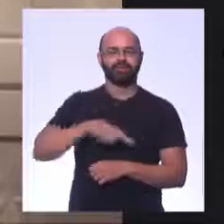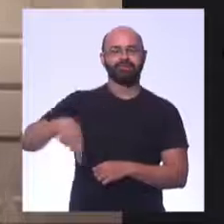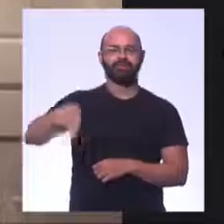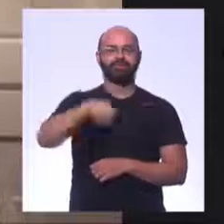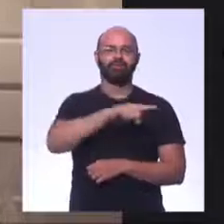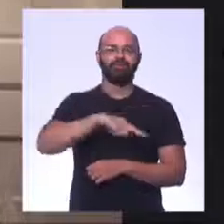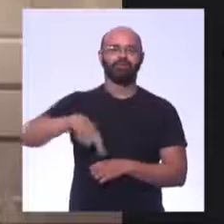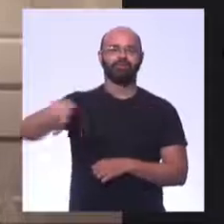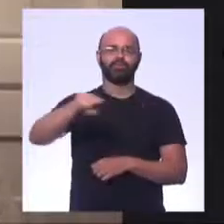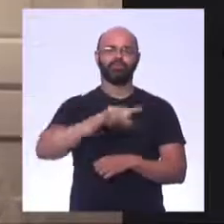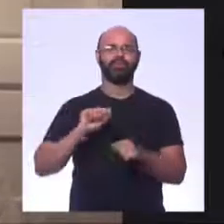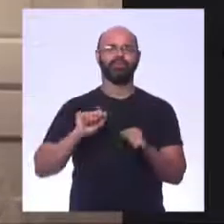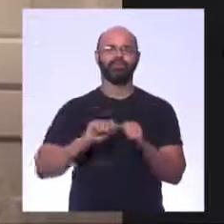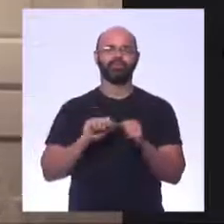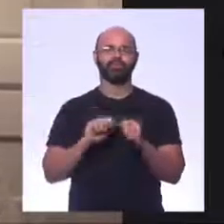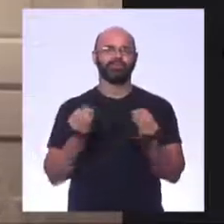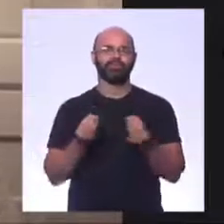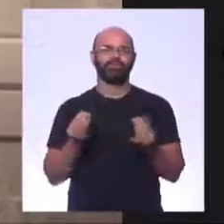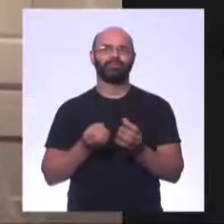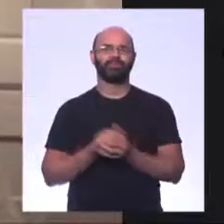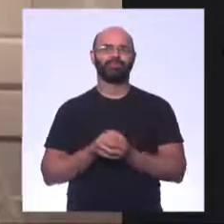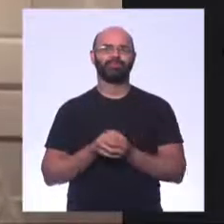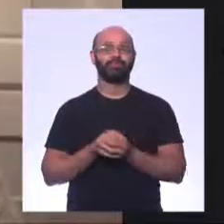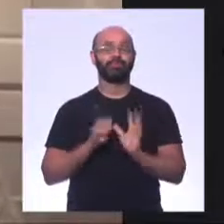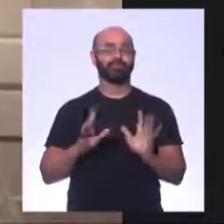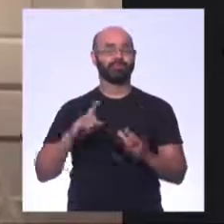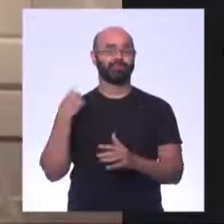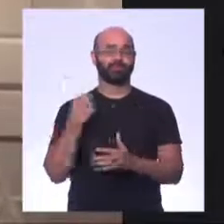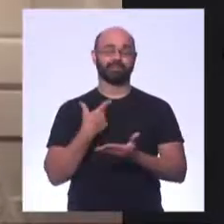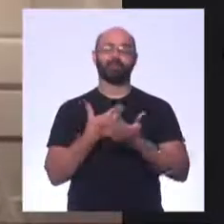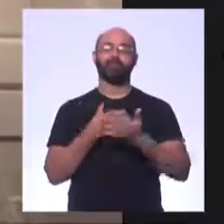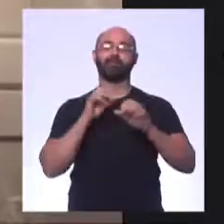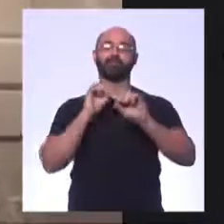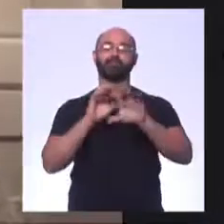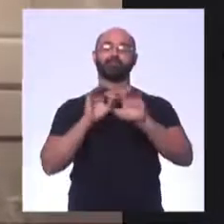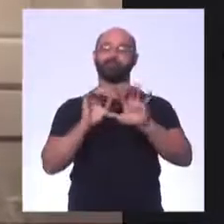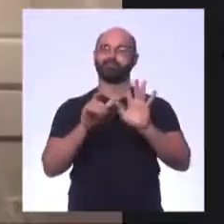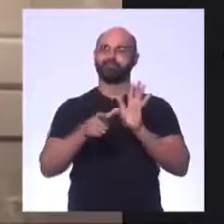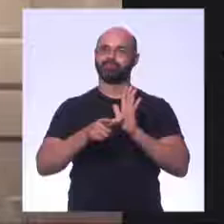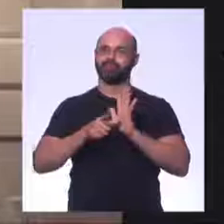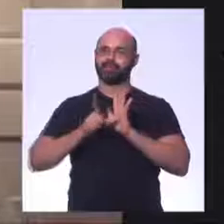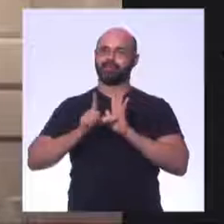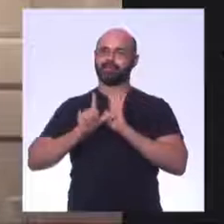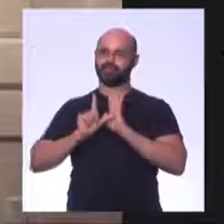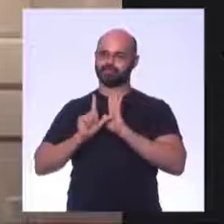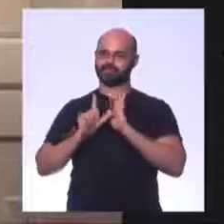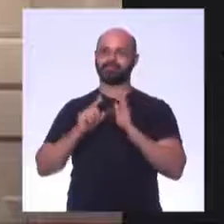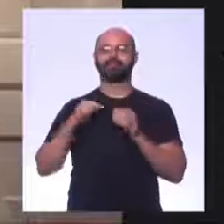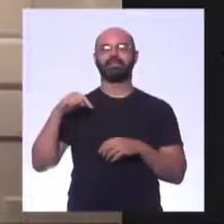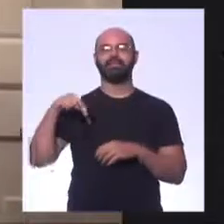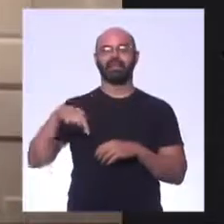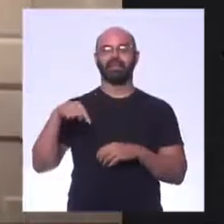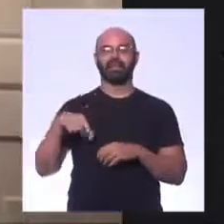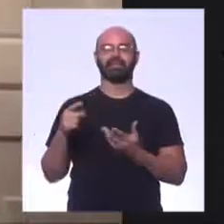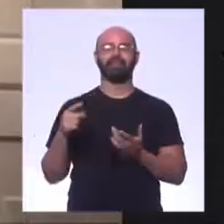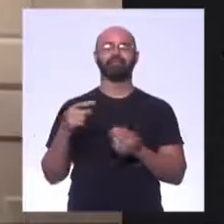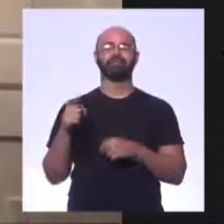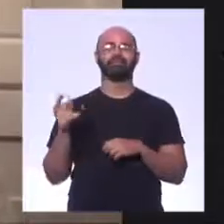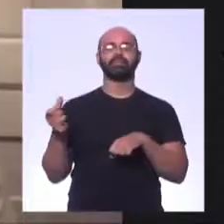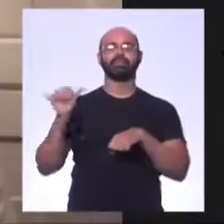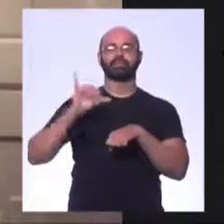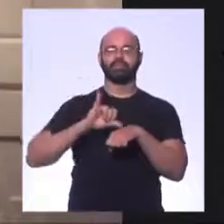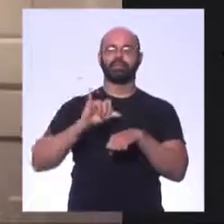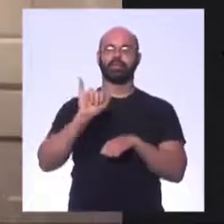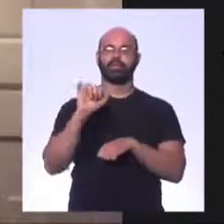gente começar a nossa aula de hoje, eu queria lembrá-los que o Centro de Inovação está de portas abertas